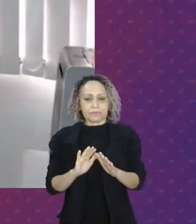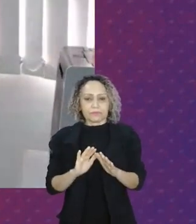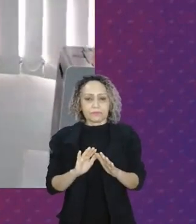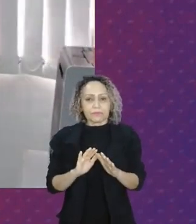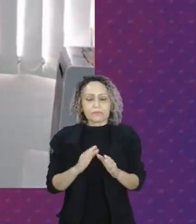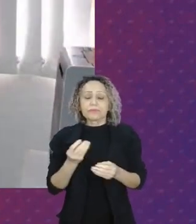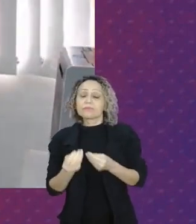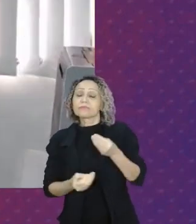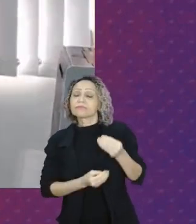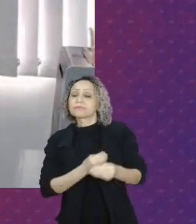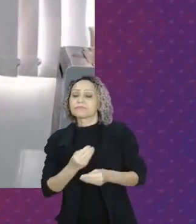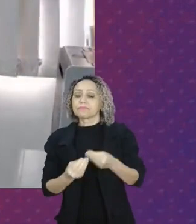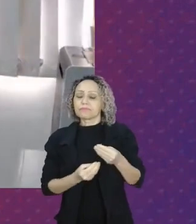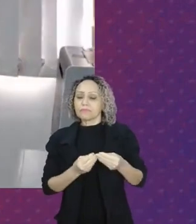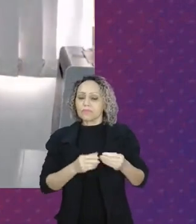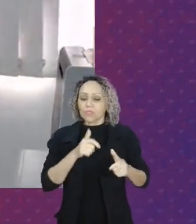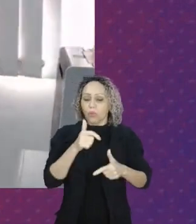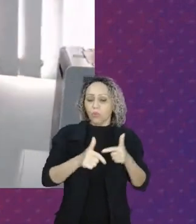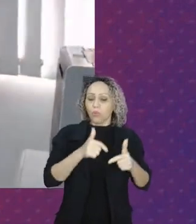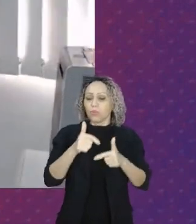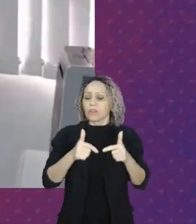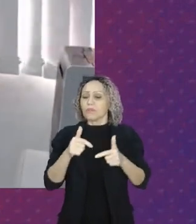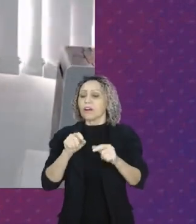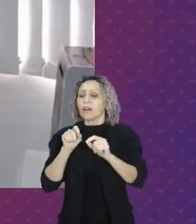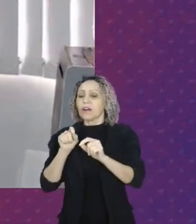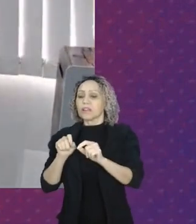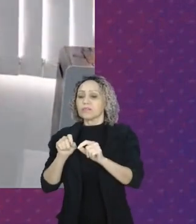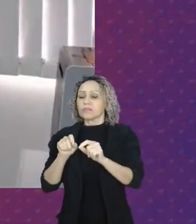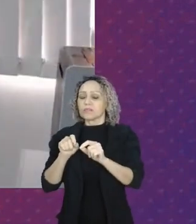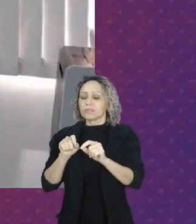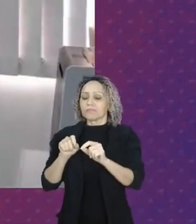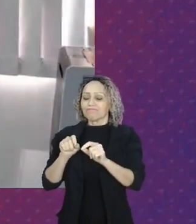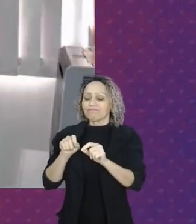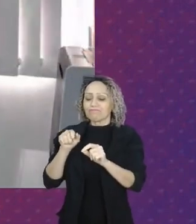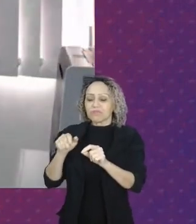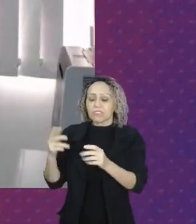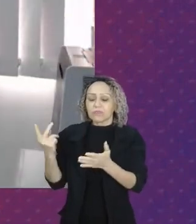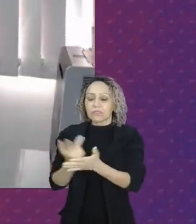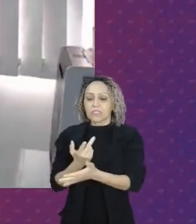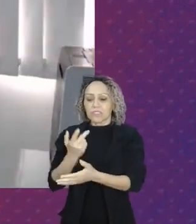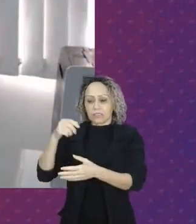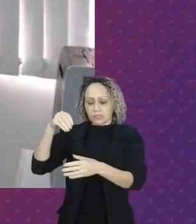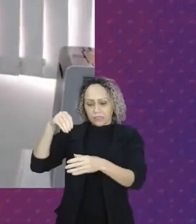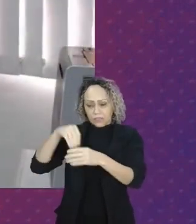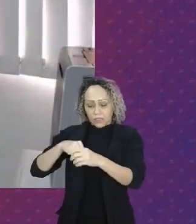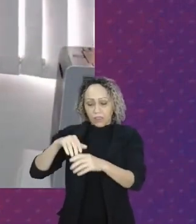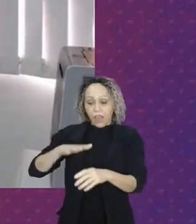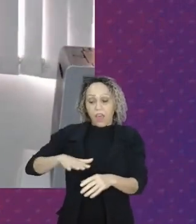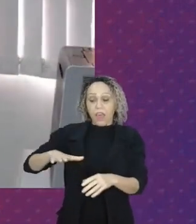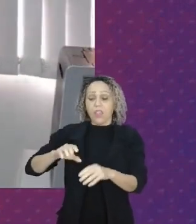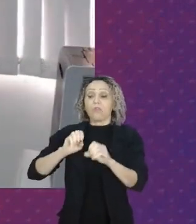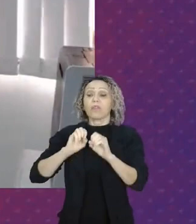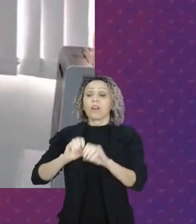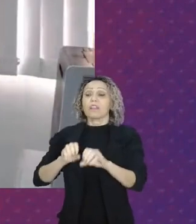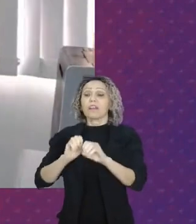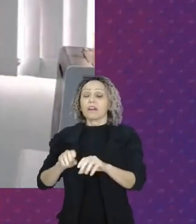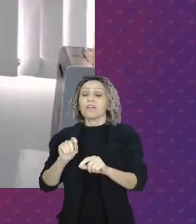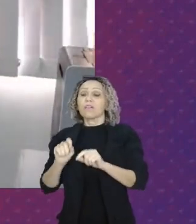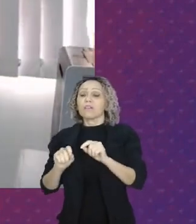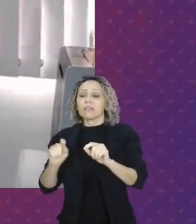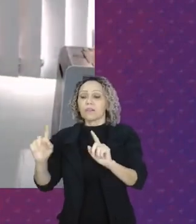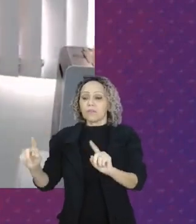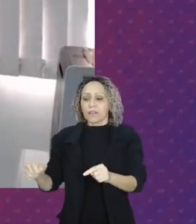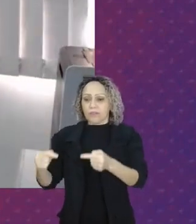o exercício, né, dessa educação está muito mais vinculada